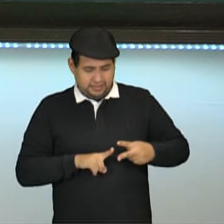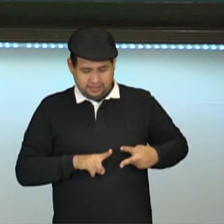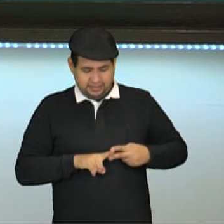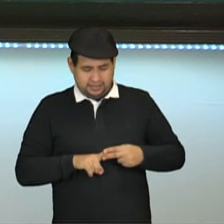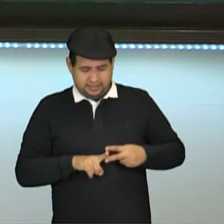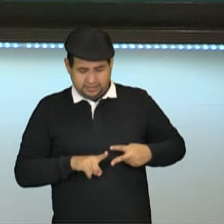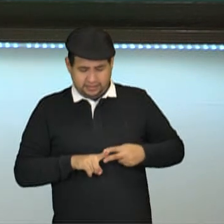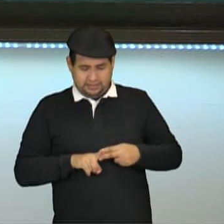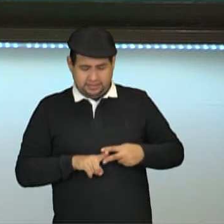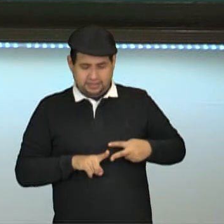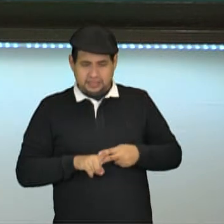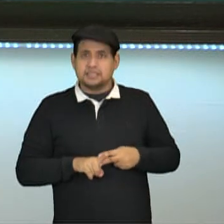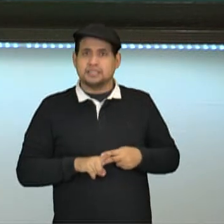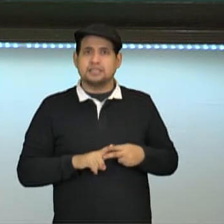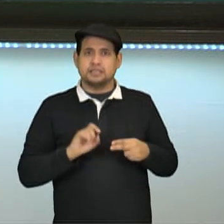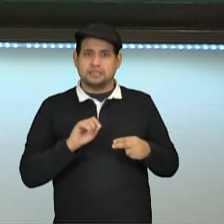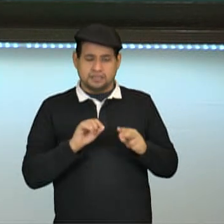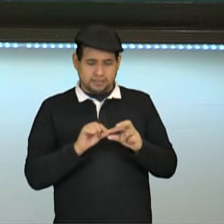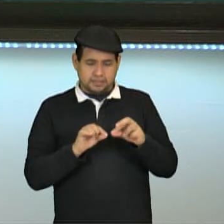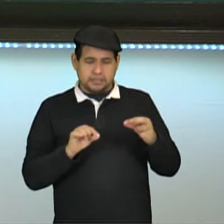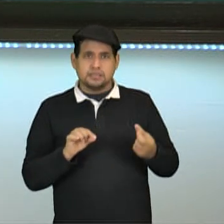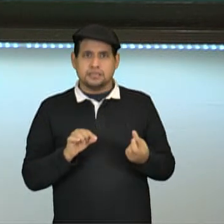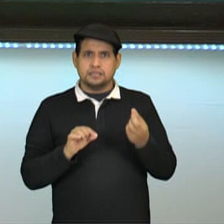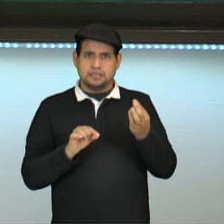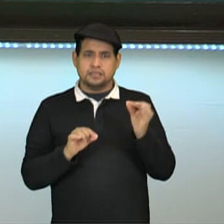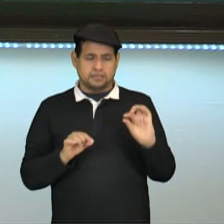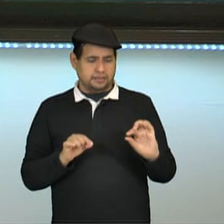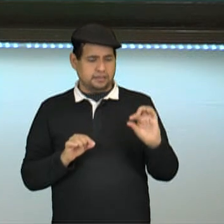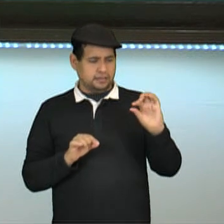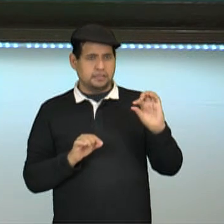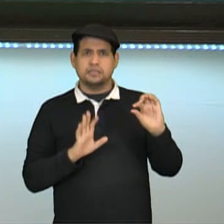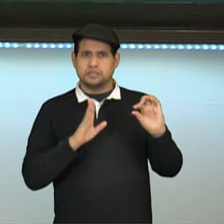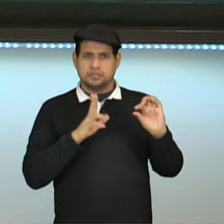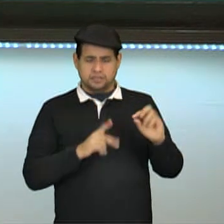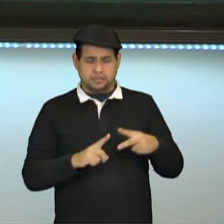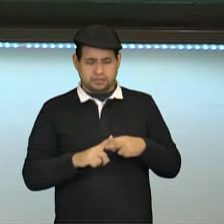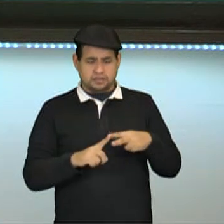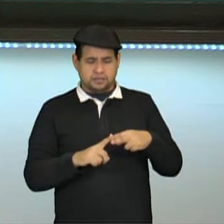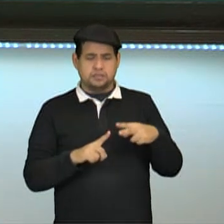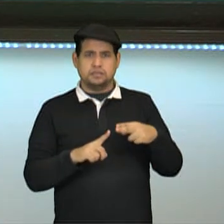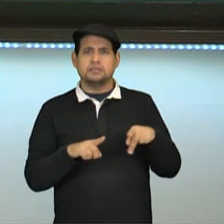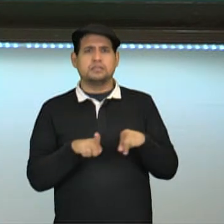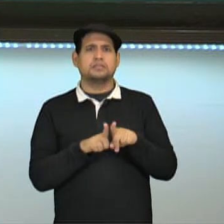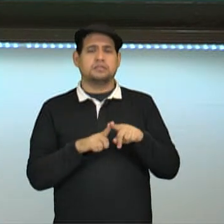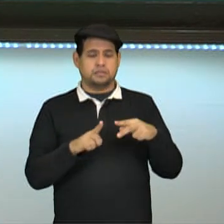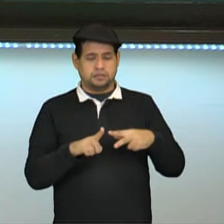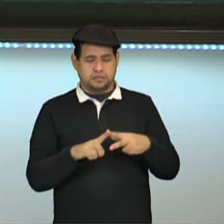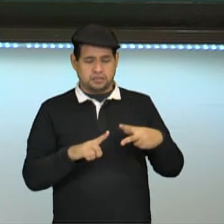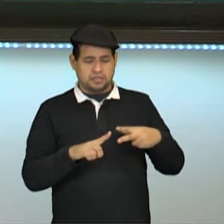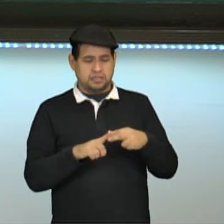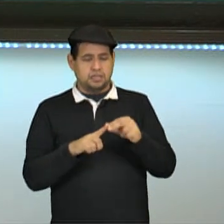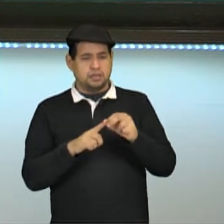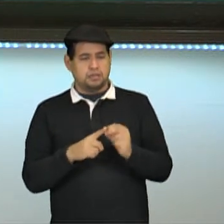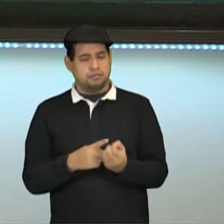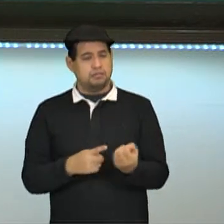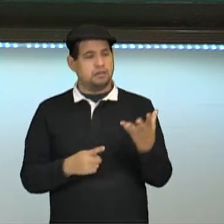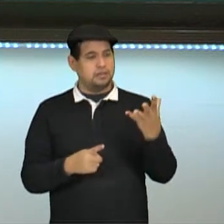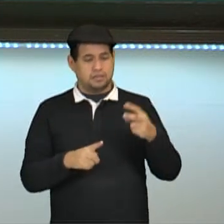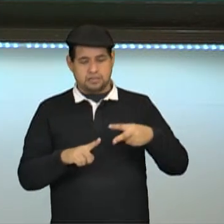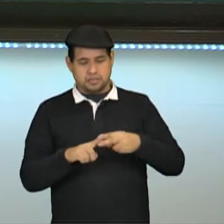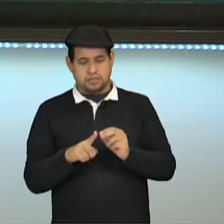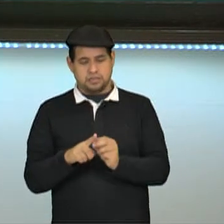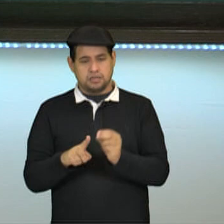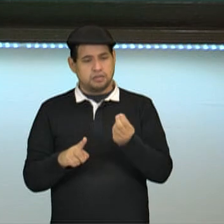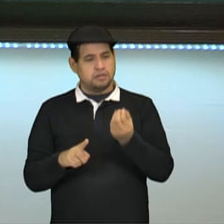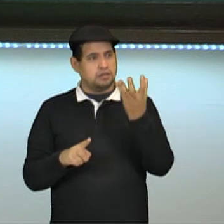pedacinho que se pegar daquele corpo ali que foi dividido, aquele corpo vai gerar outro indivíduo.